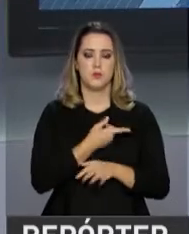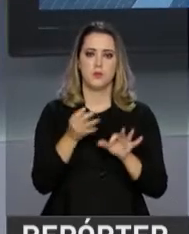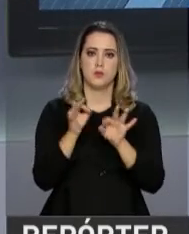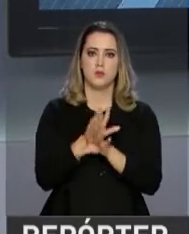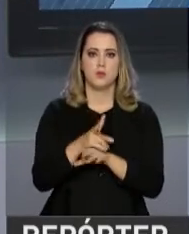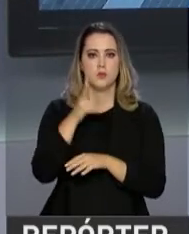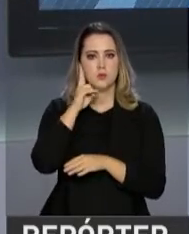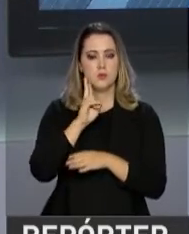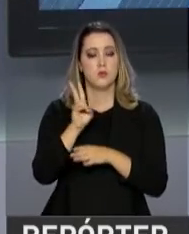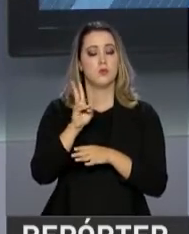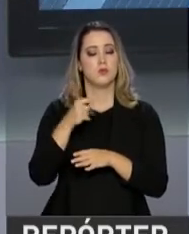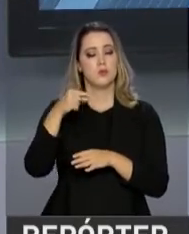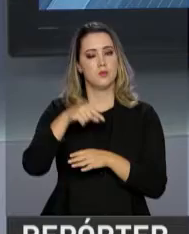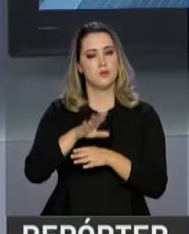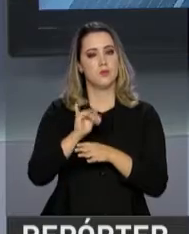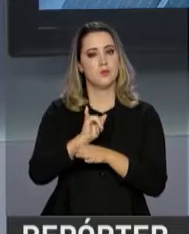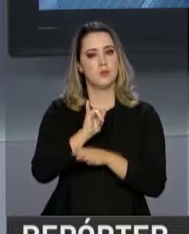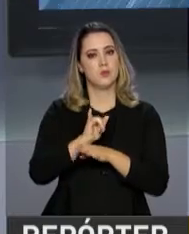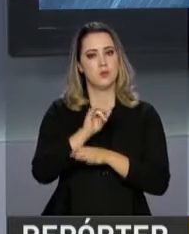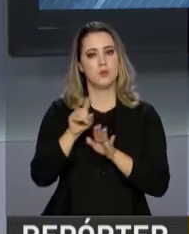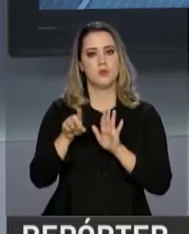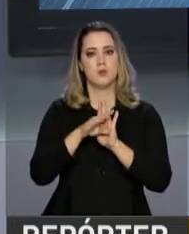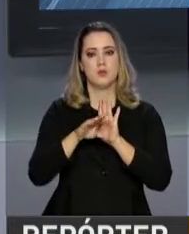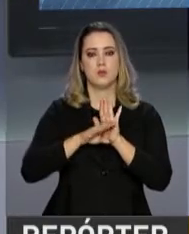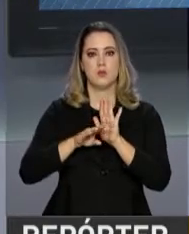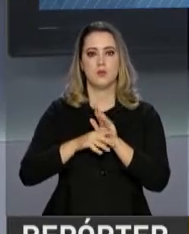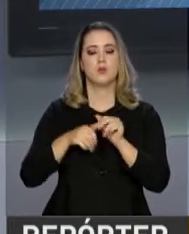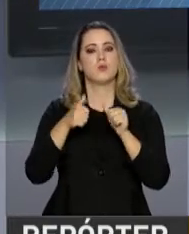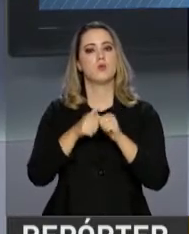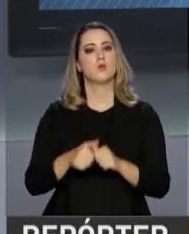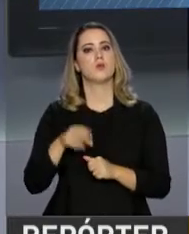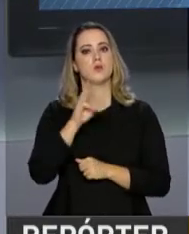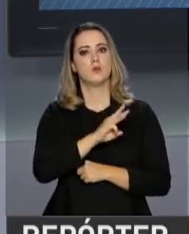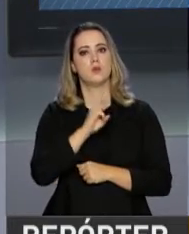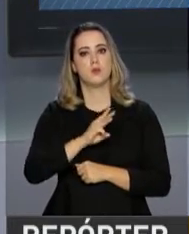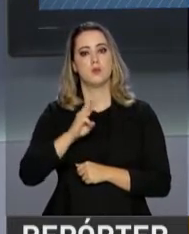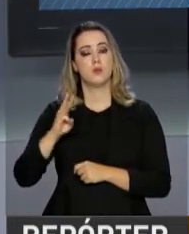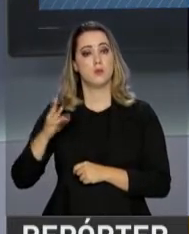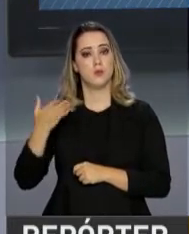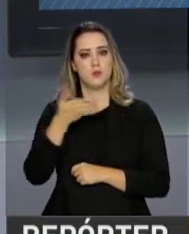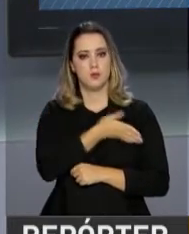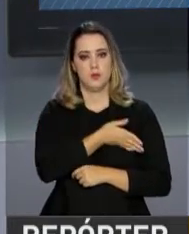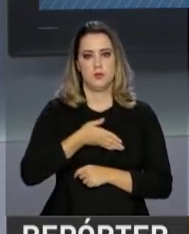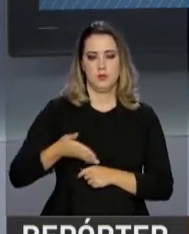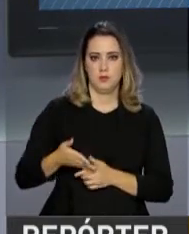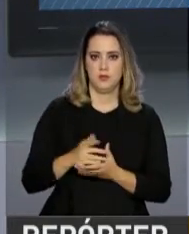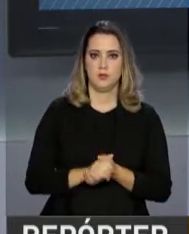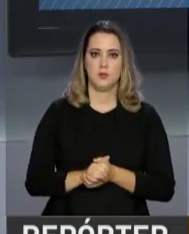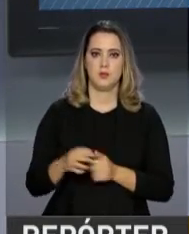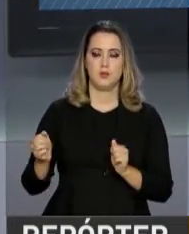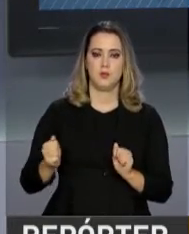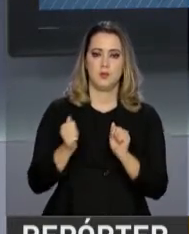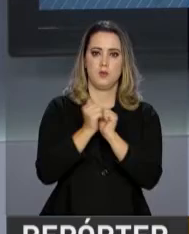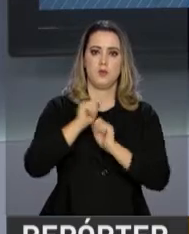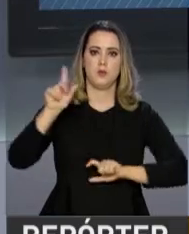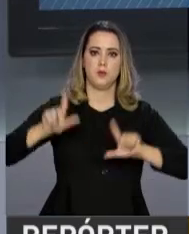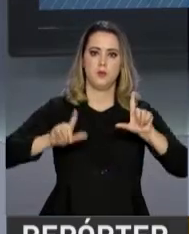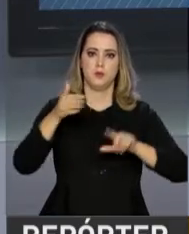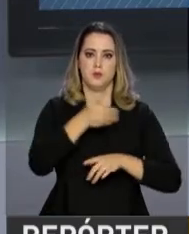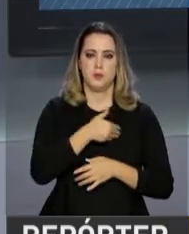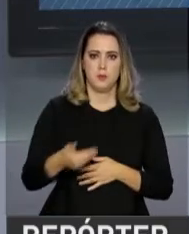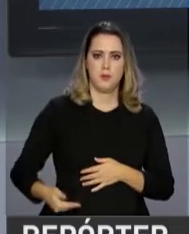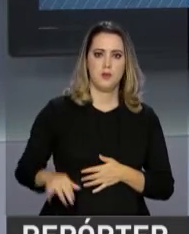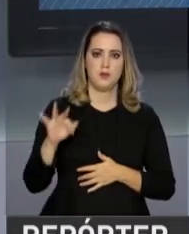www.bnb.gov.br ver as reportagens no youtube e toda a programação também está na página da nbr na internet continue com a gente